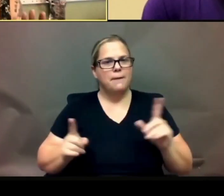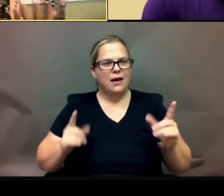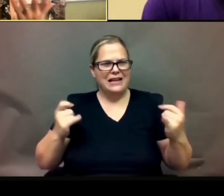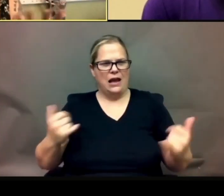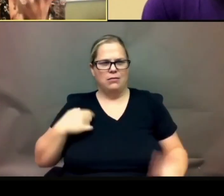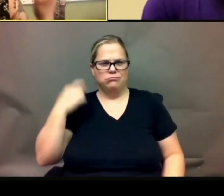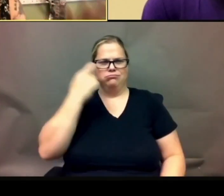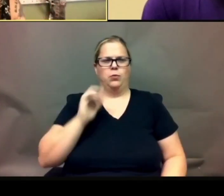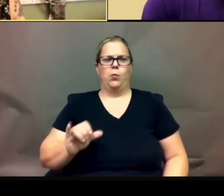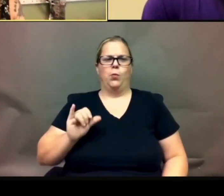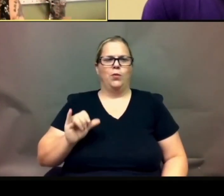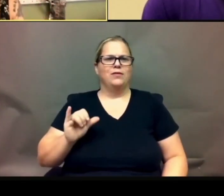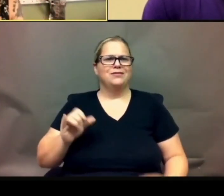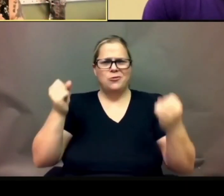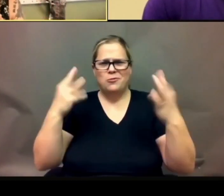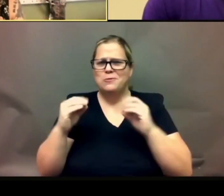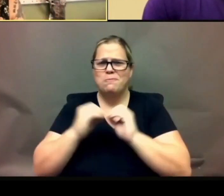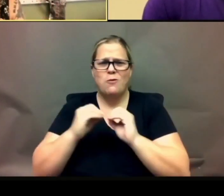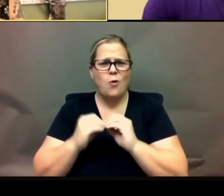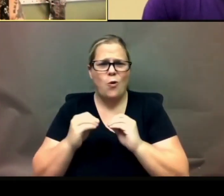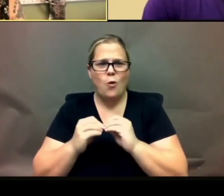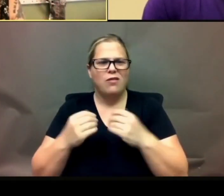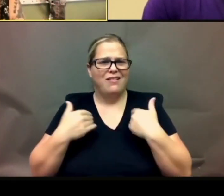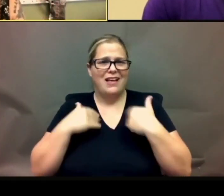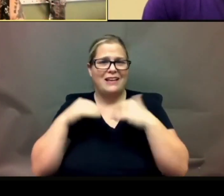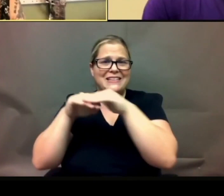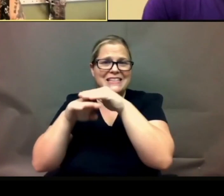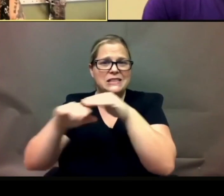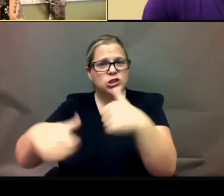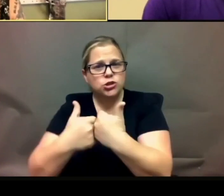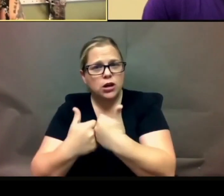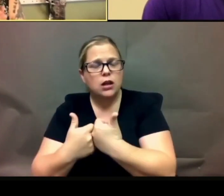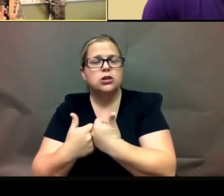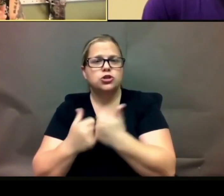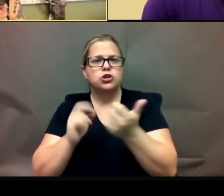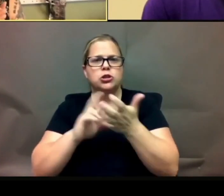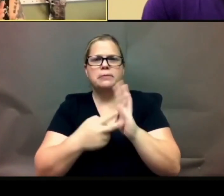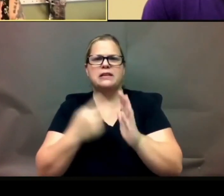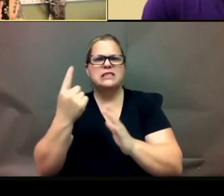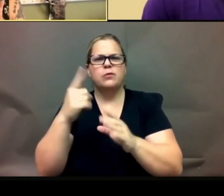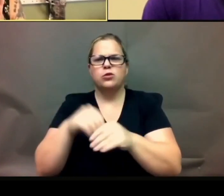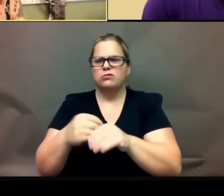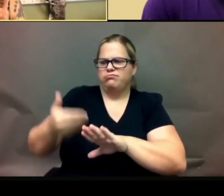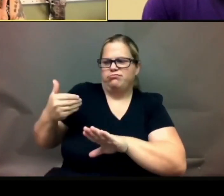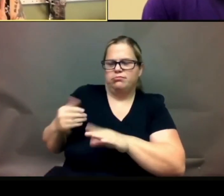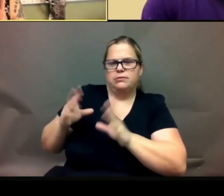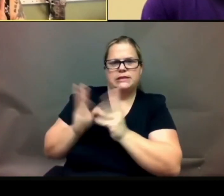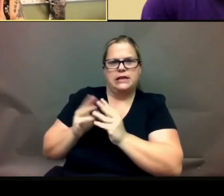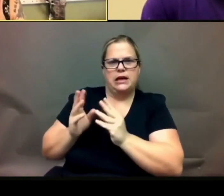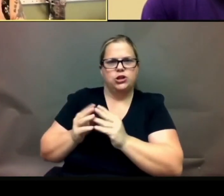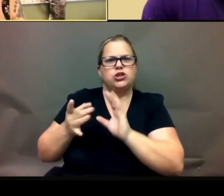E eu percebi. Que havia muita coisa. Havia desafios de acessibilidade.